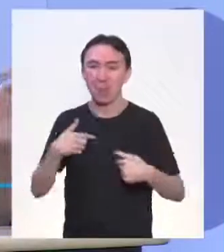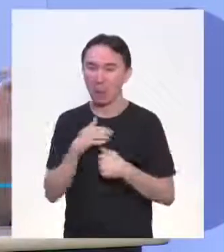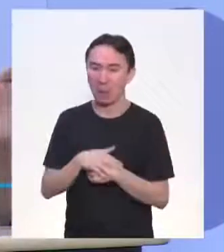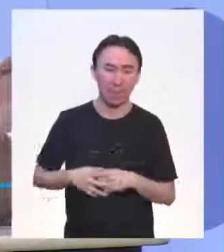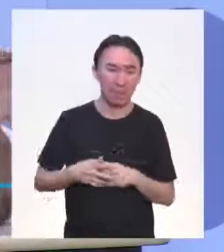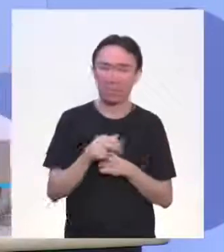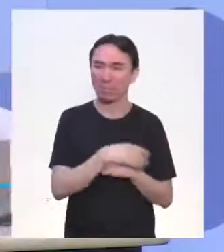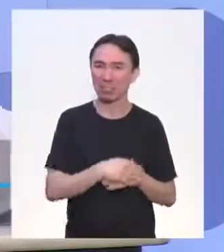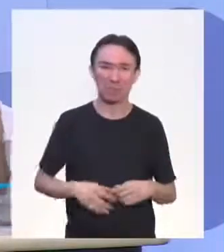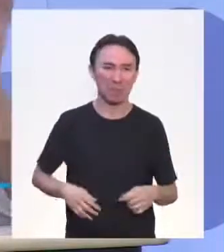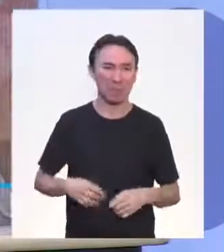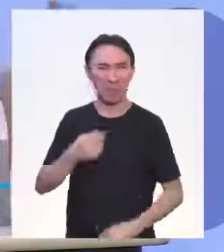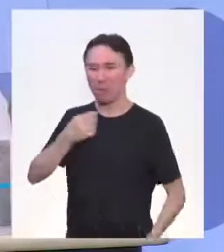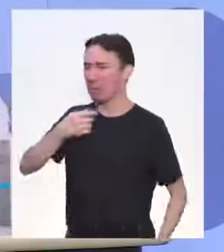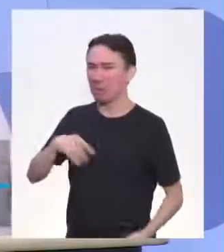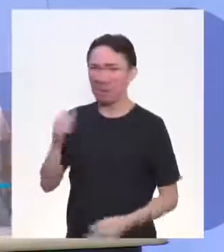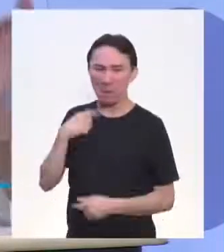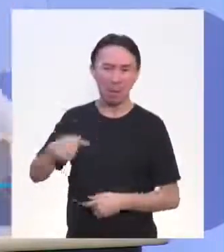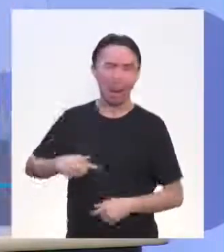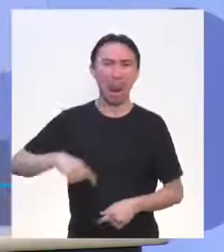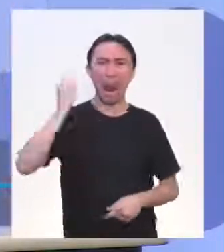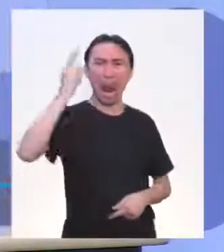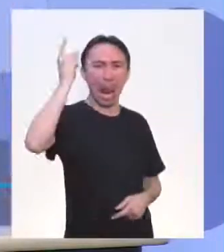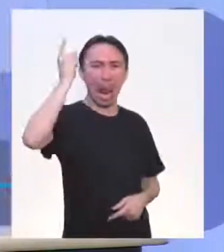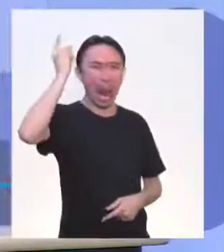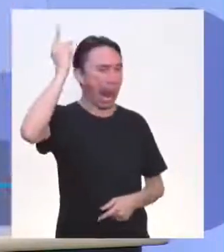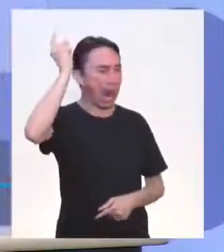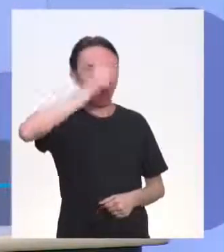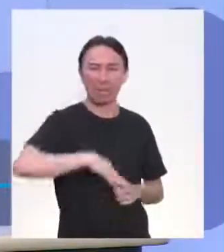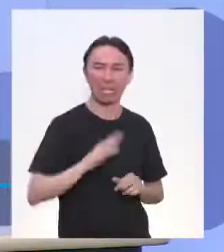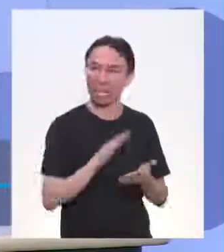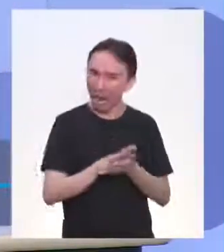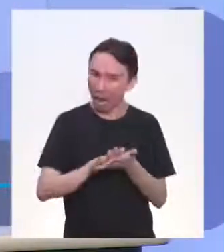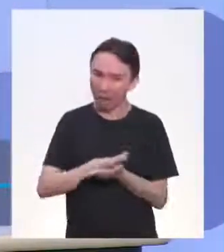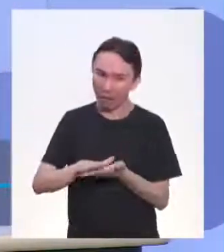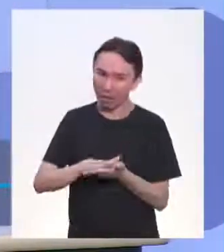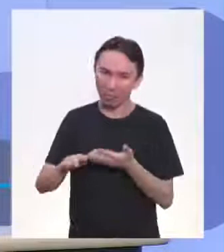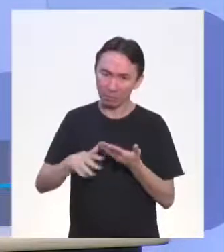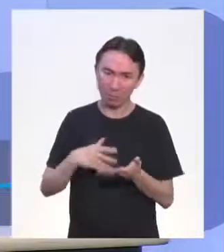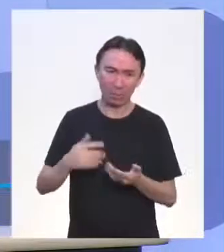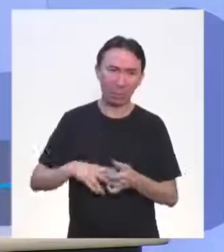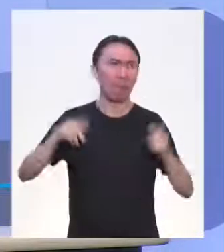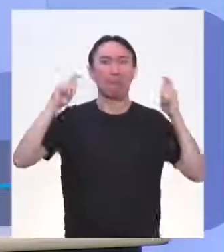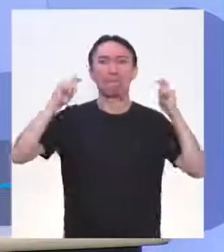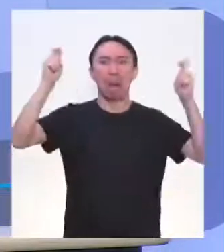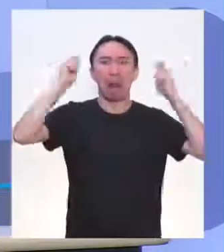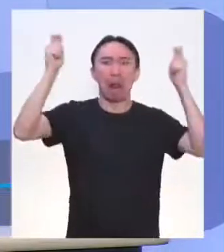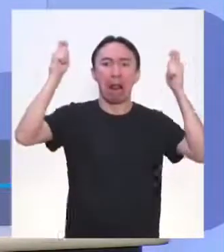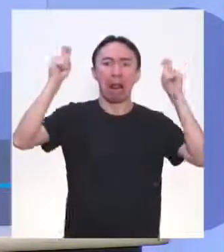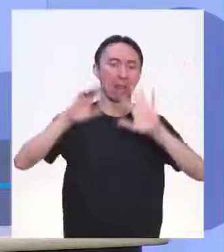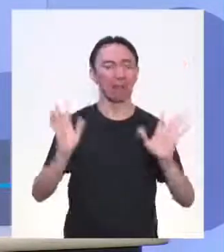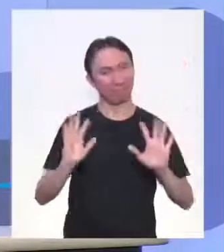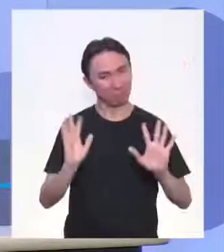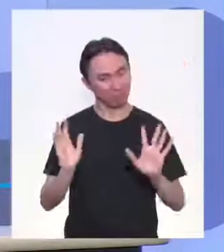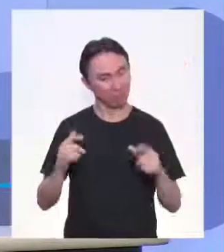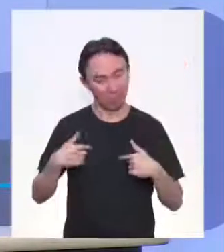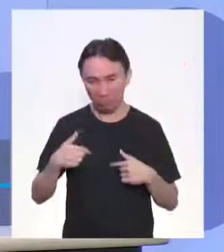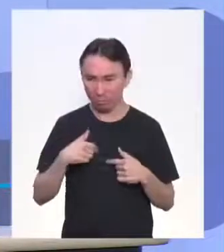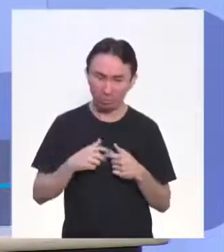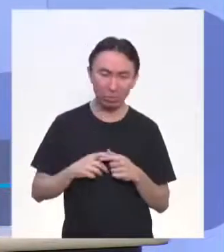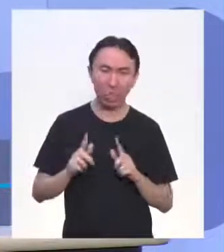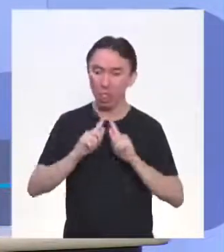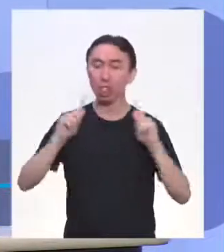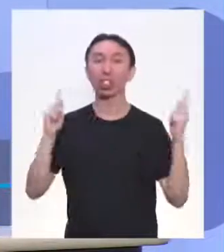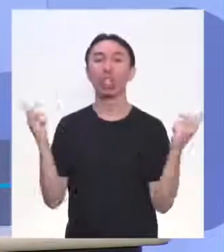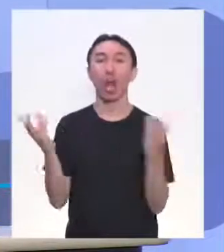A e nem tanto para o A, só para o A e nem só para o B, mas eu tenho uma visão geral. E você me lembrou uma coisa,